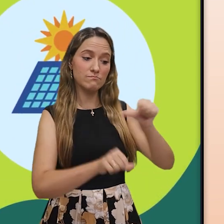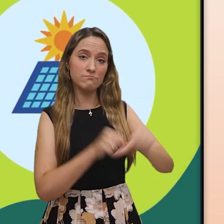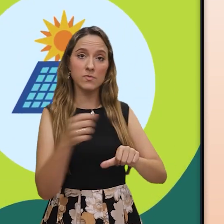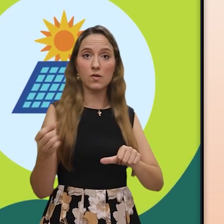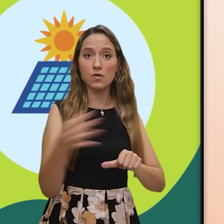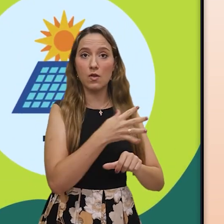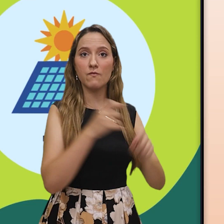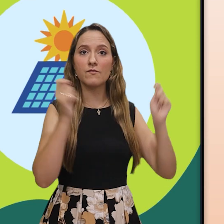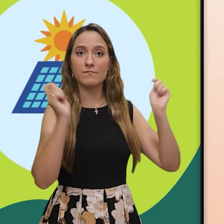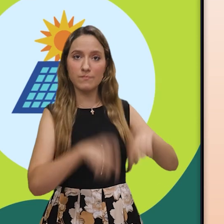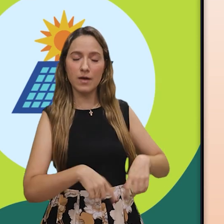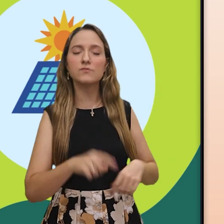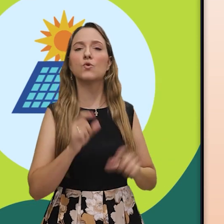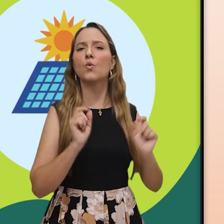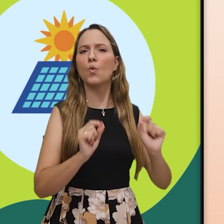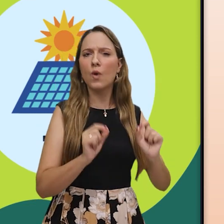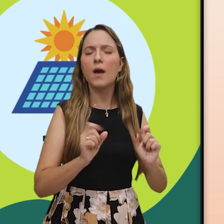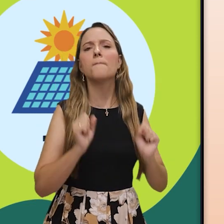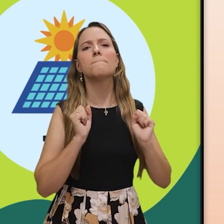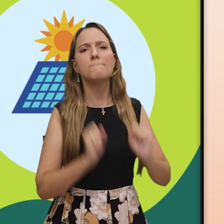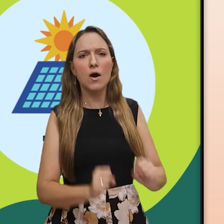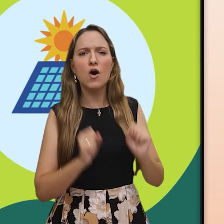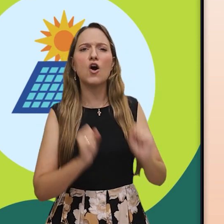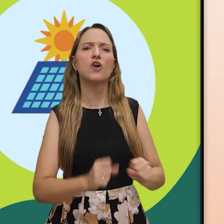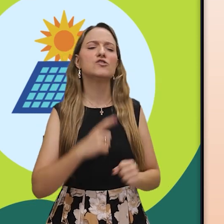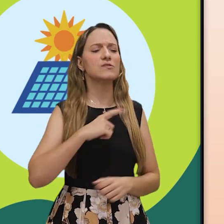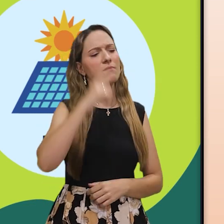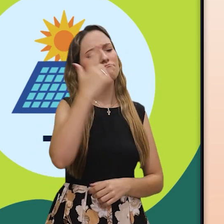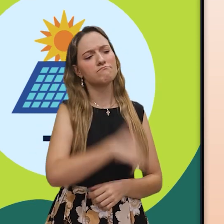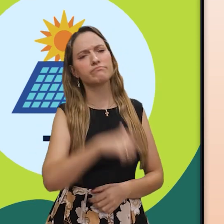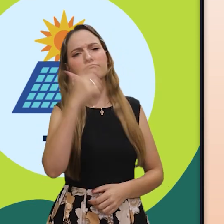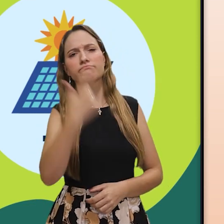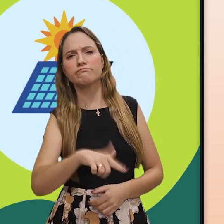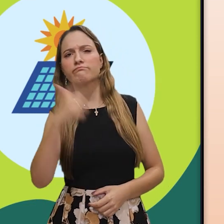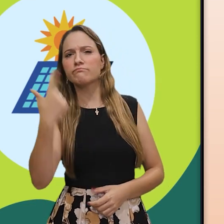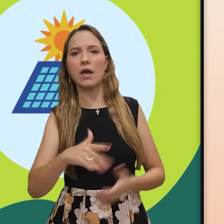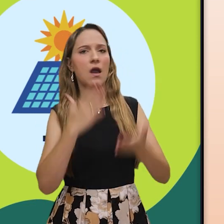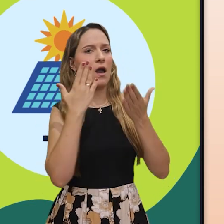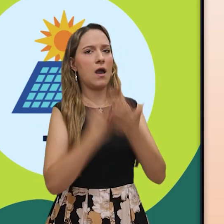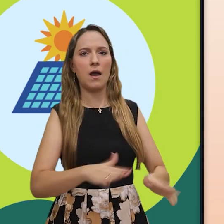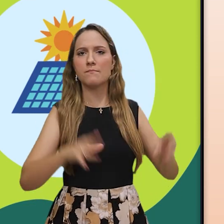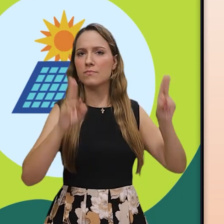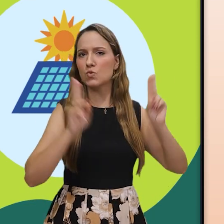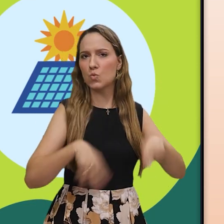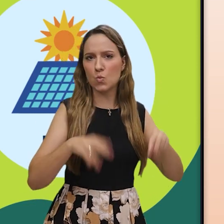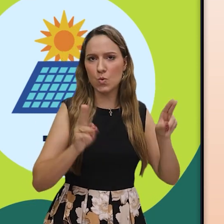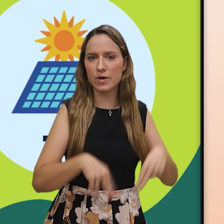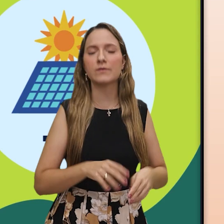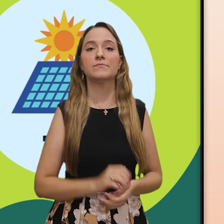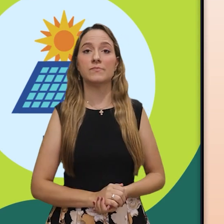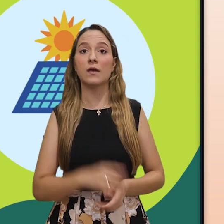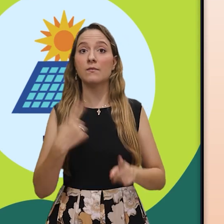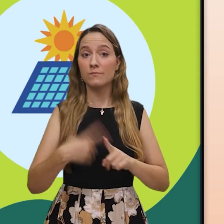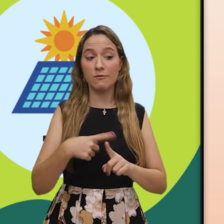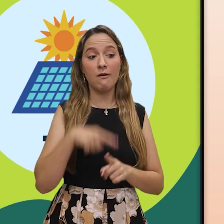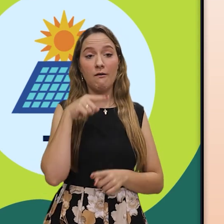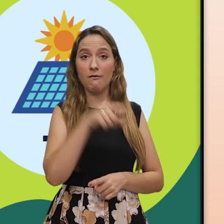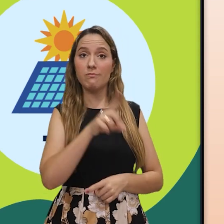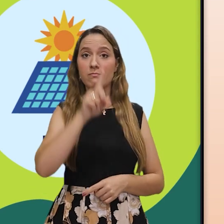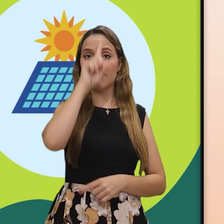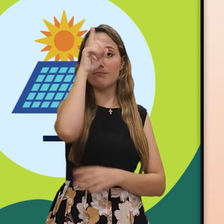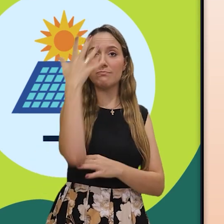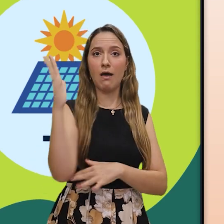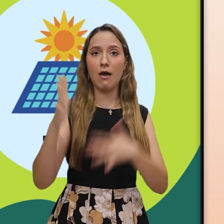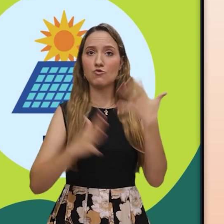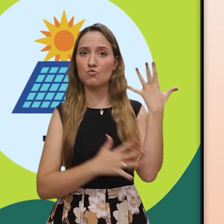renováveis, eles podem ser usados repetidamente e não se esgotam, porque são